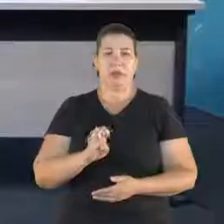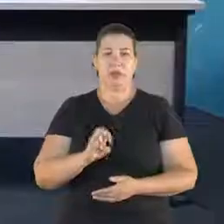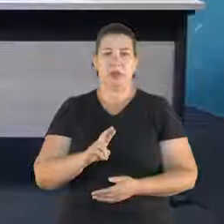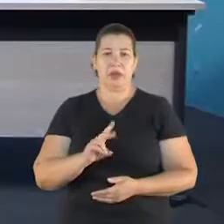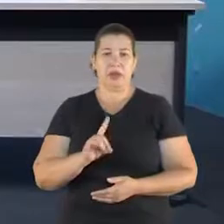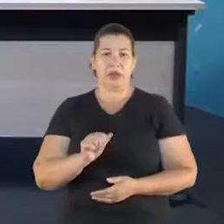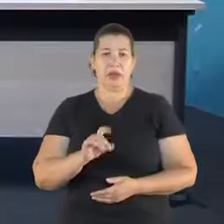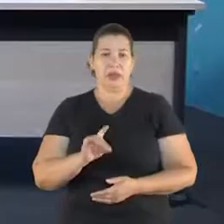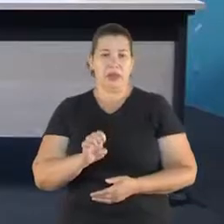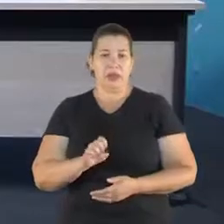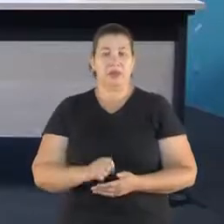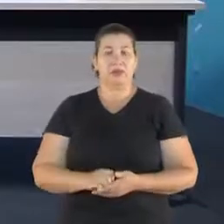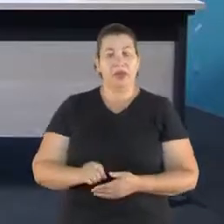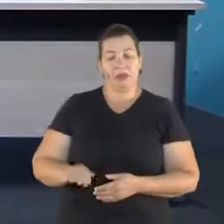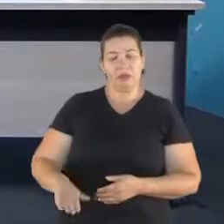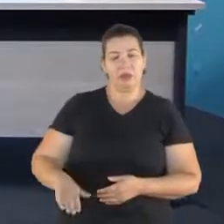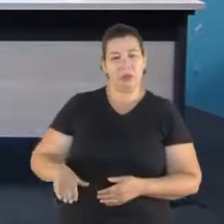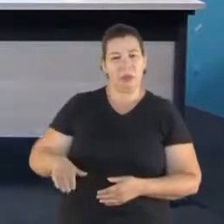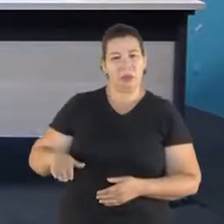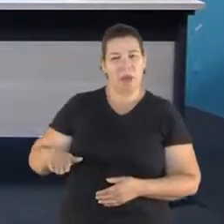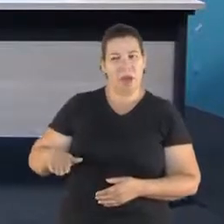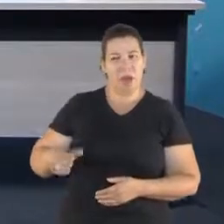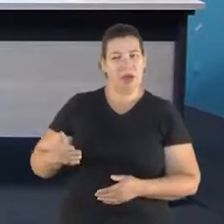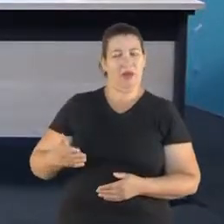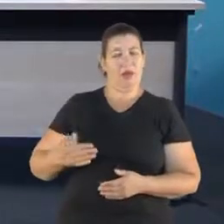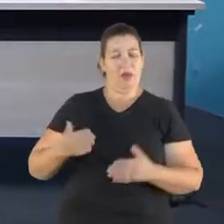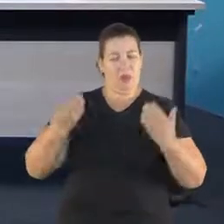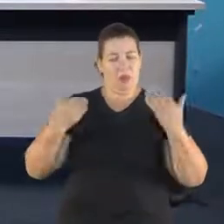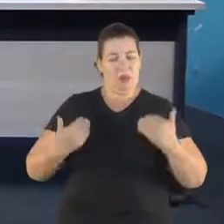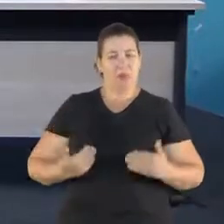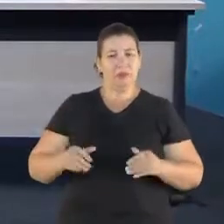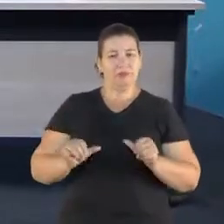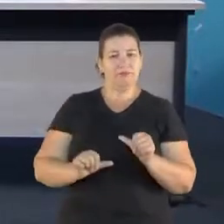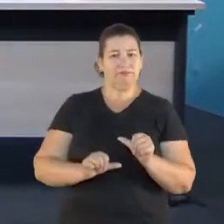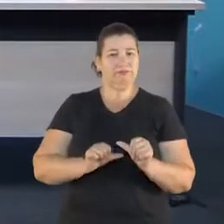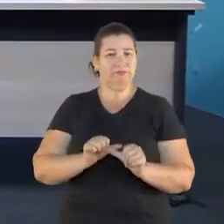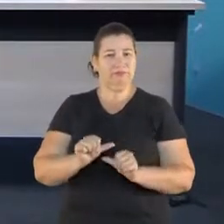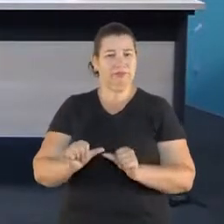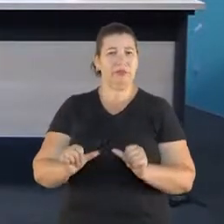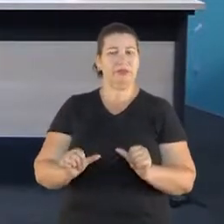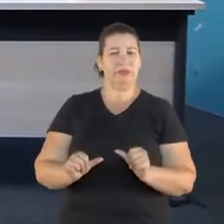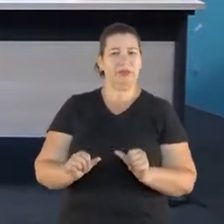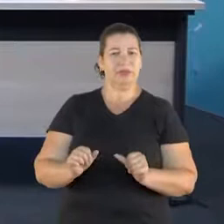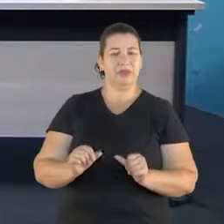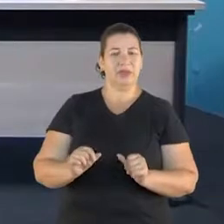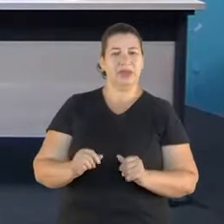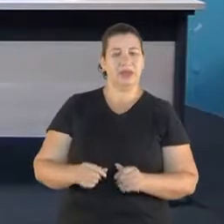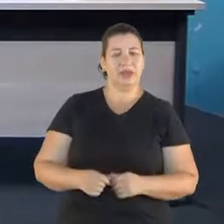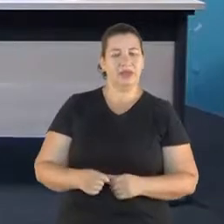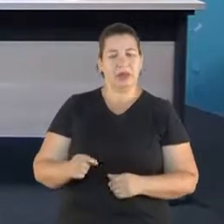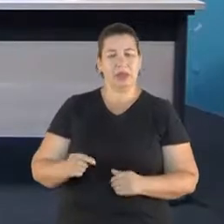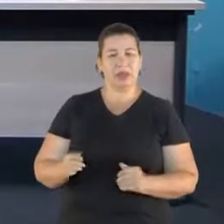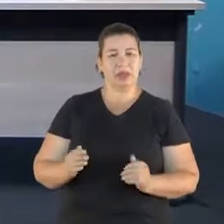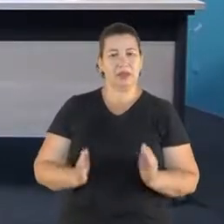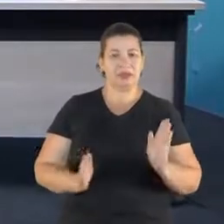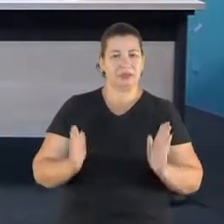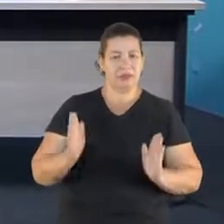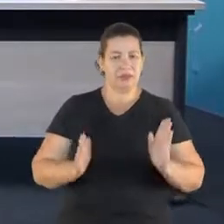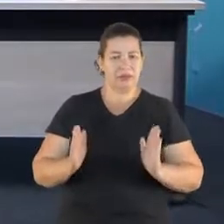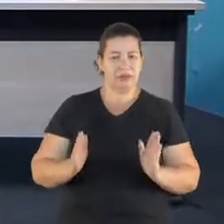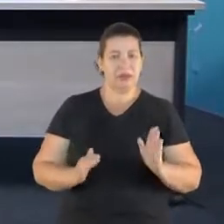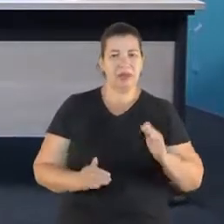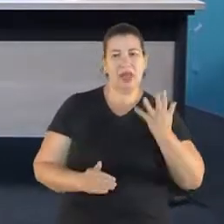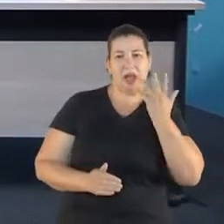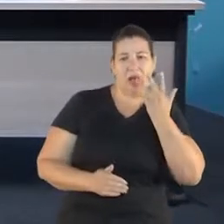Nós passamos pela infância e, de repente, algumas mudanças no corpo elas começam a aparecer. Essa fase de transição entre a infância e a